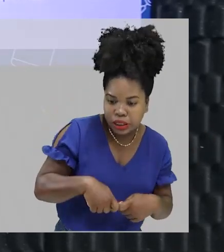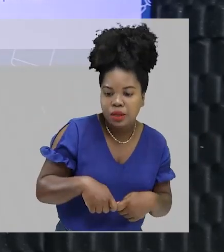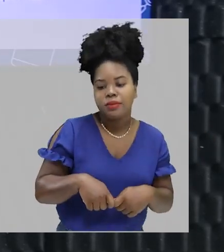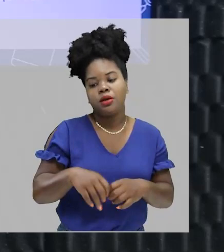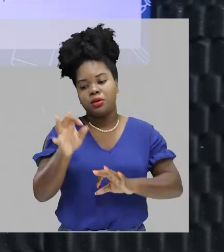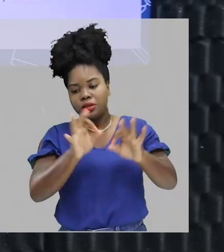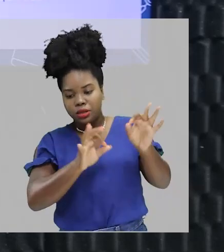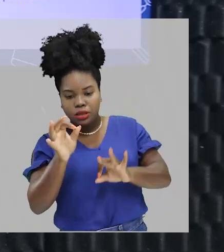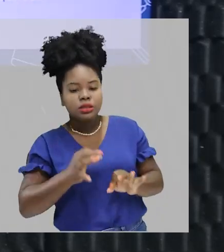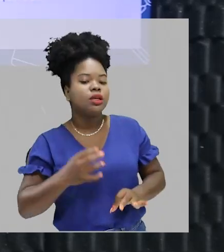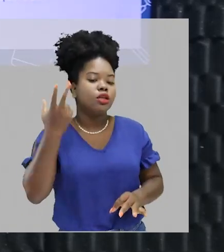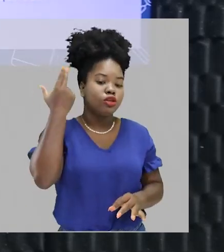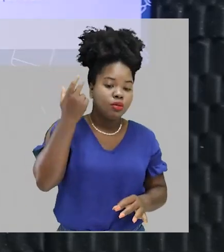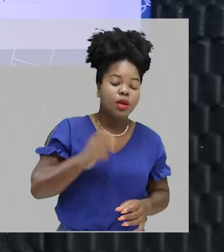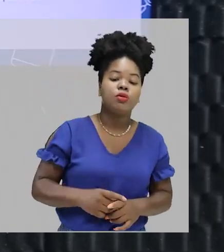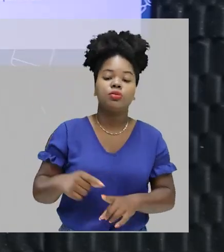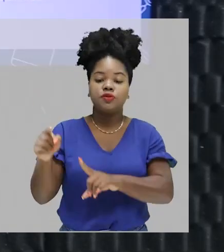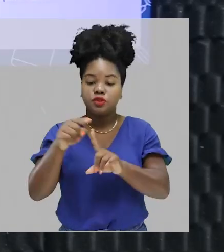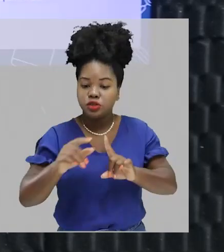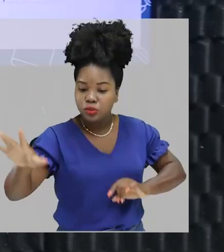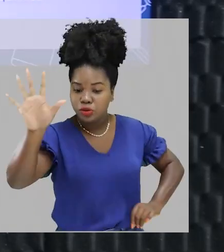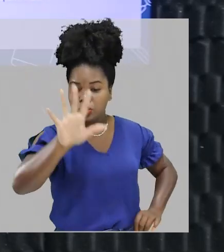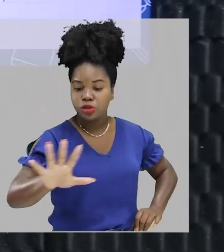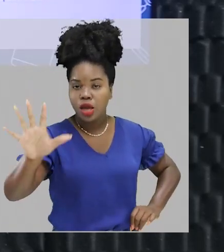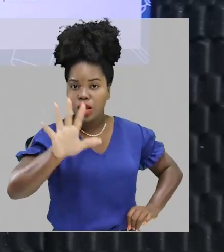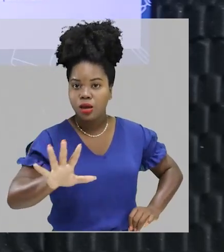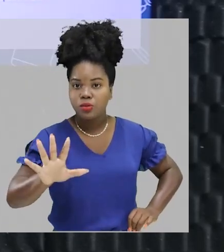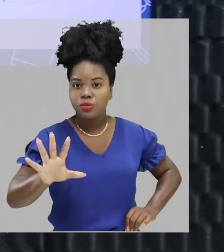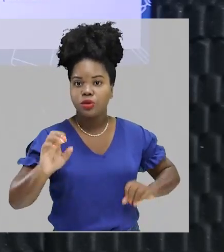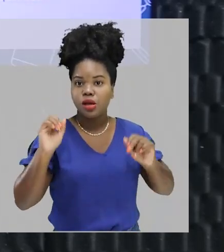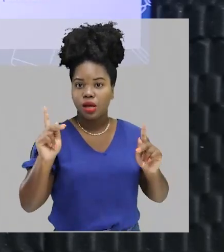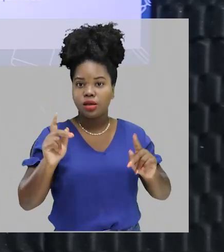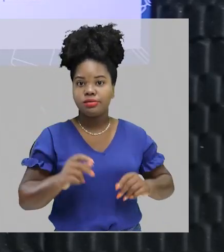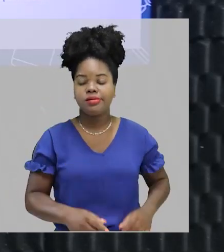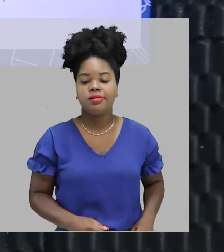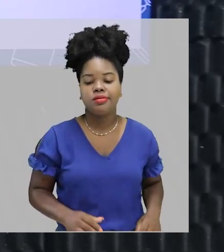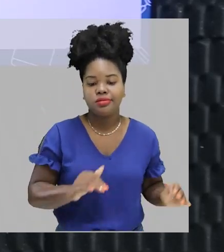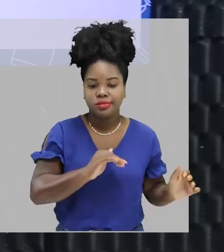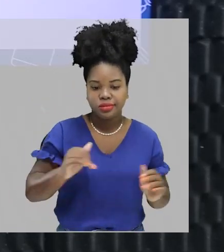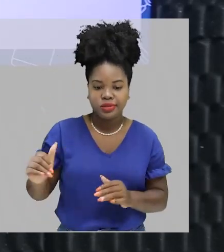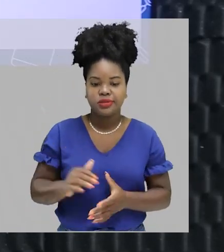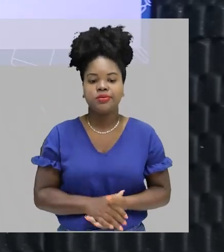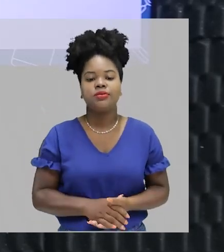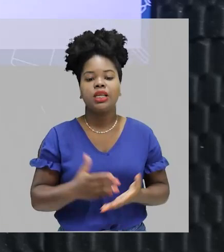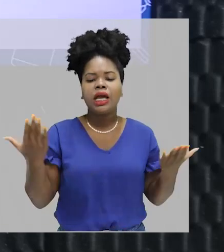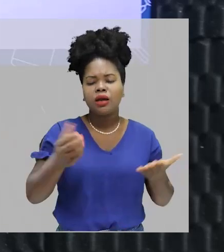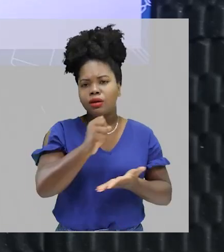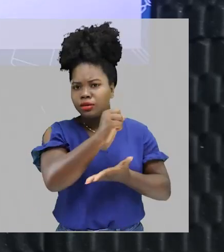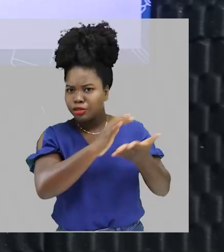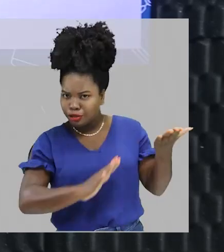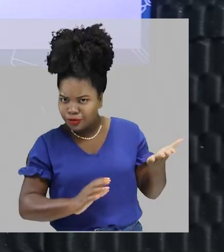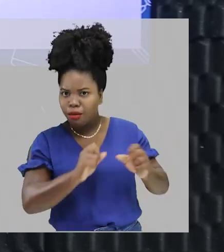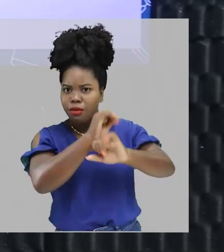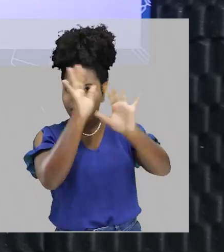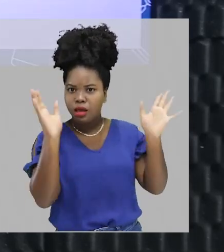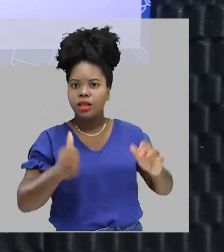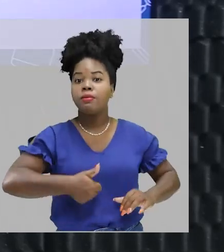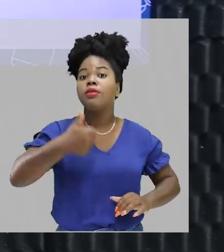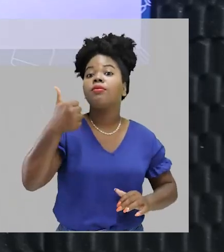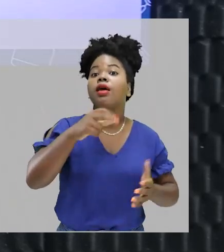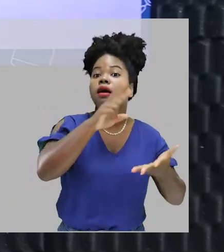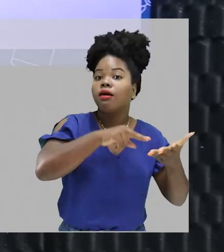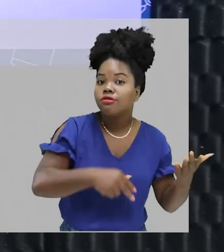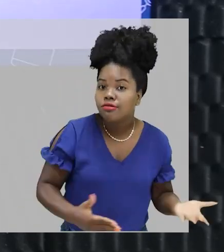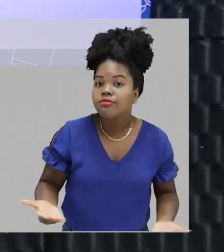os cálculos gerais da estequiometria. Ok, turminha? Vamos ver agora uma questão,